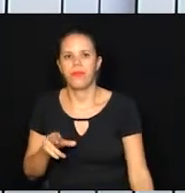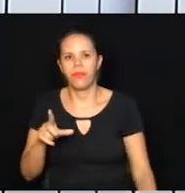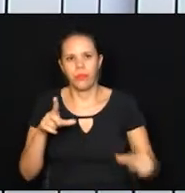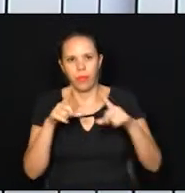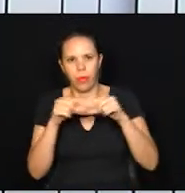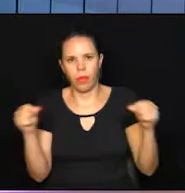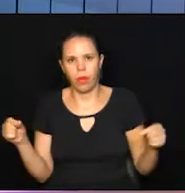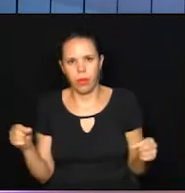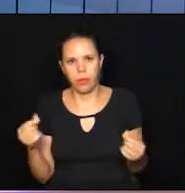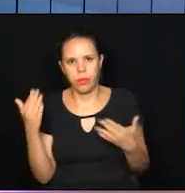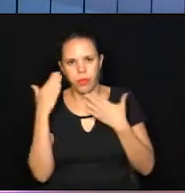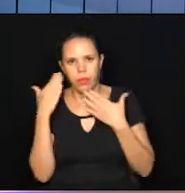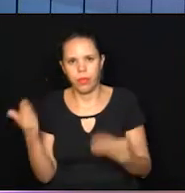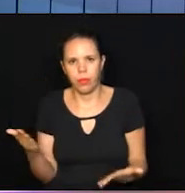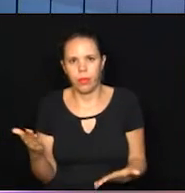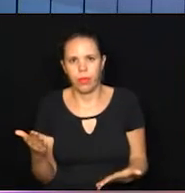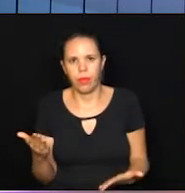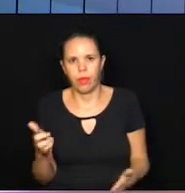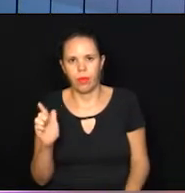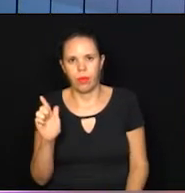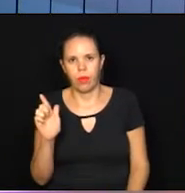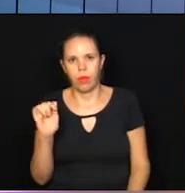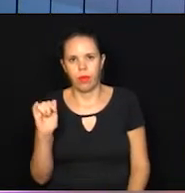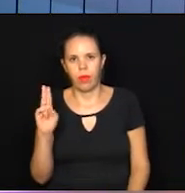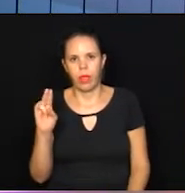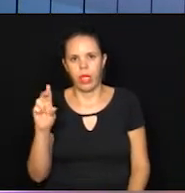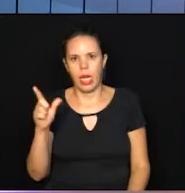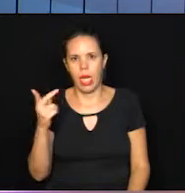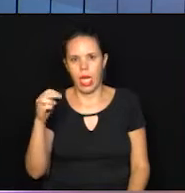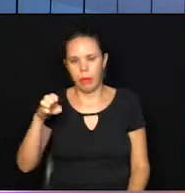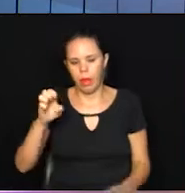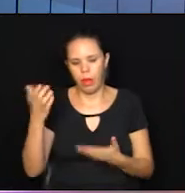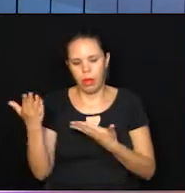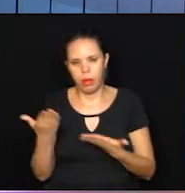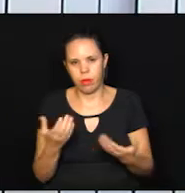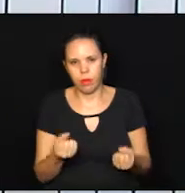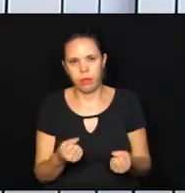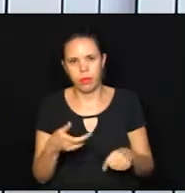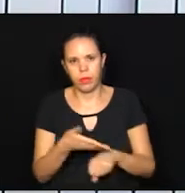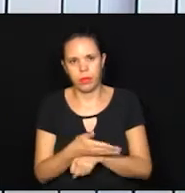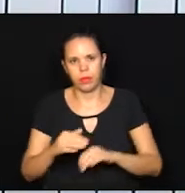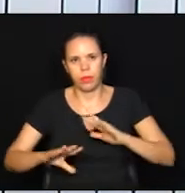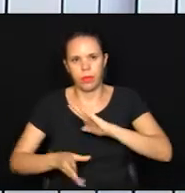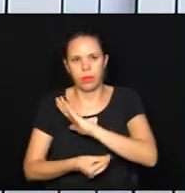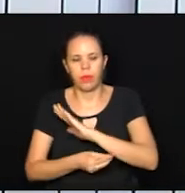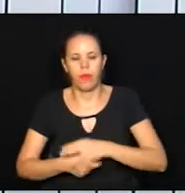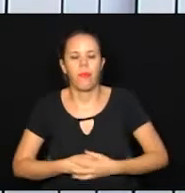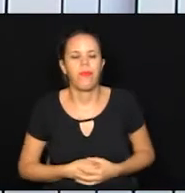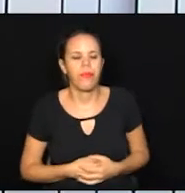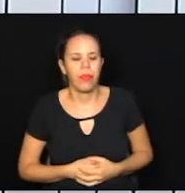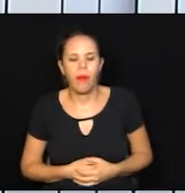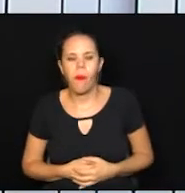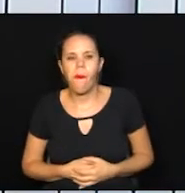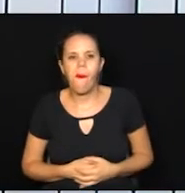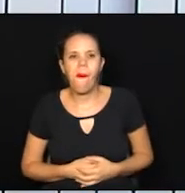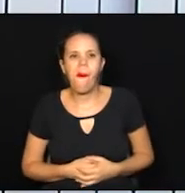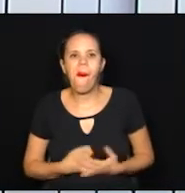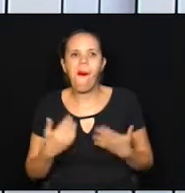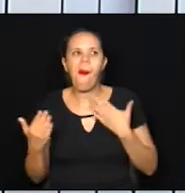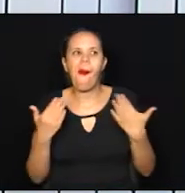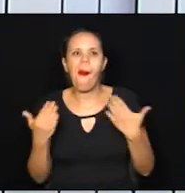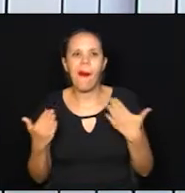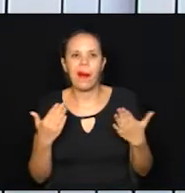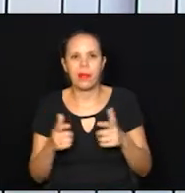Brasília. Muito obrigado, Guilherme, por ter aceito o convite para participar aqui do Câmara Total. E comparando